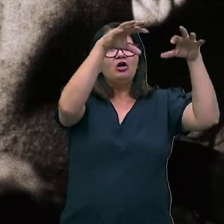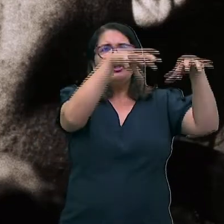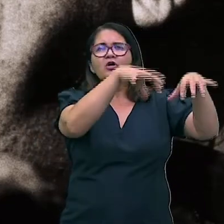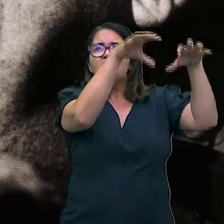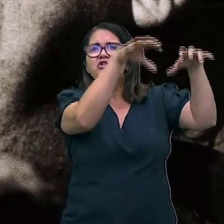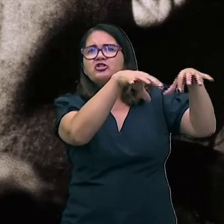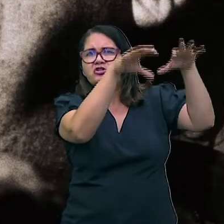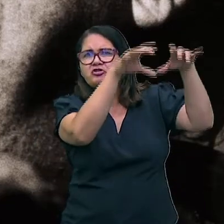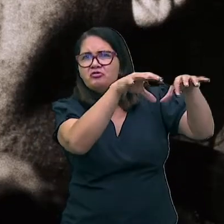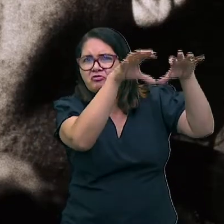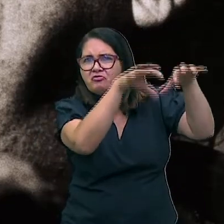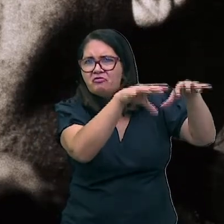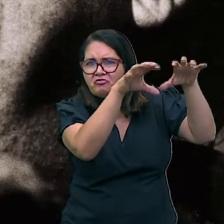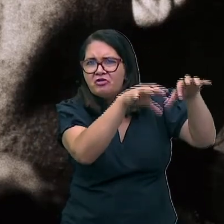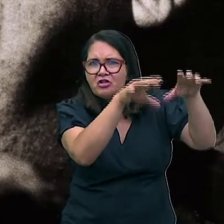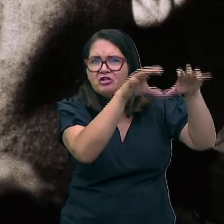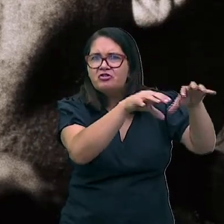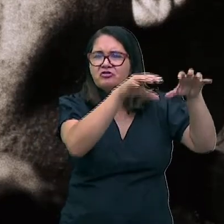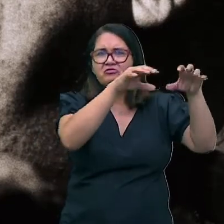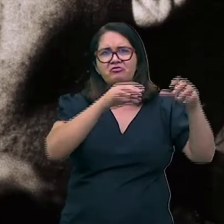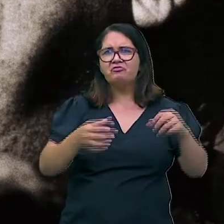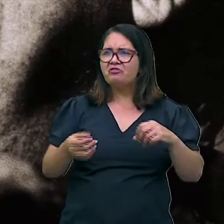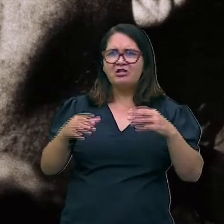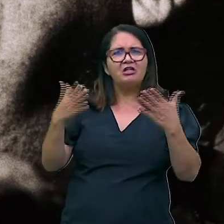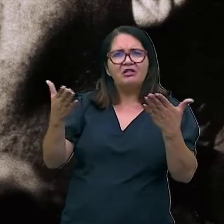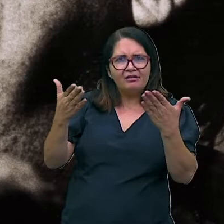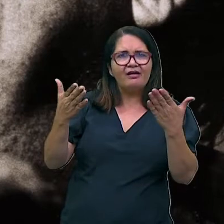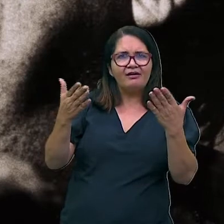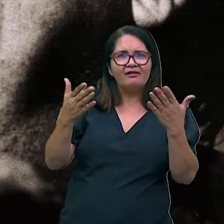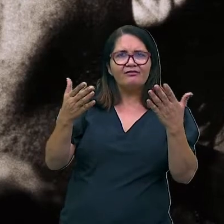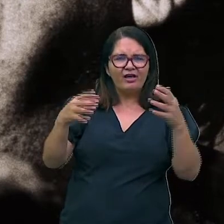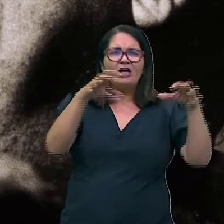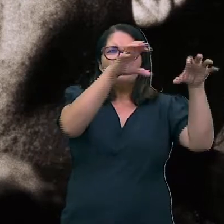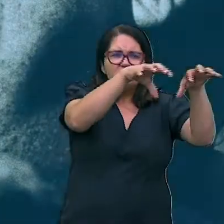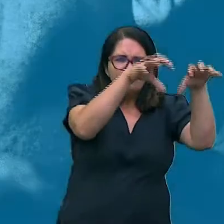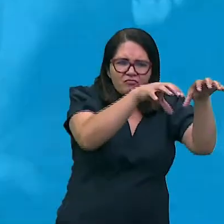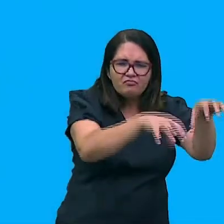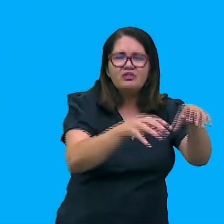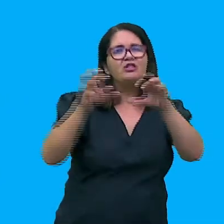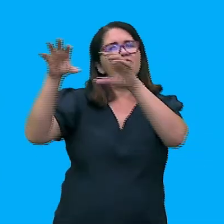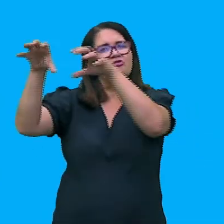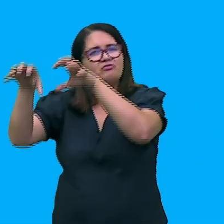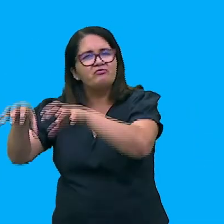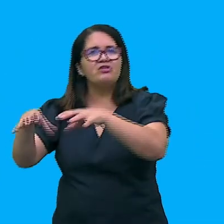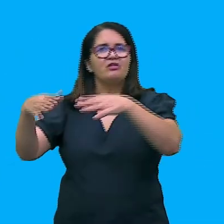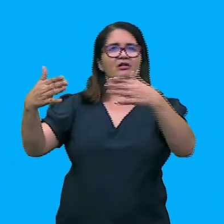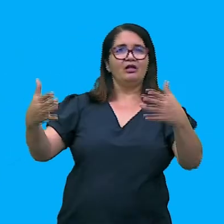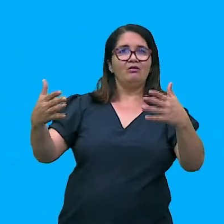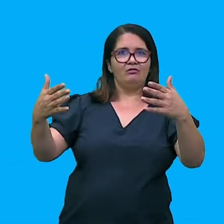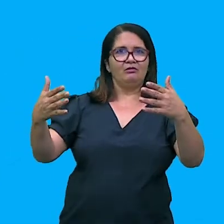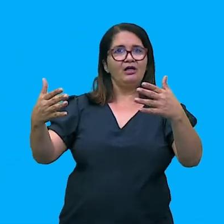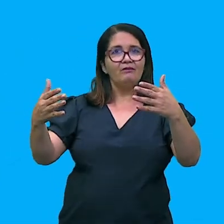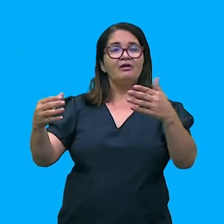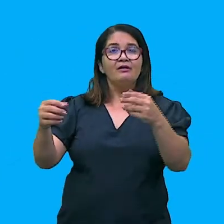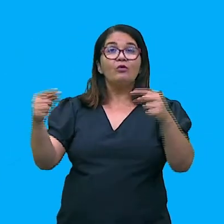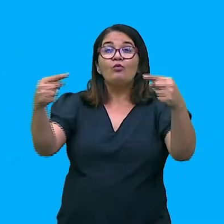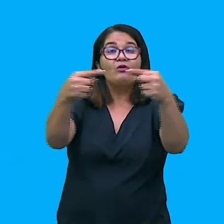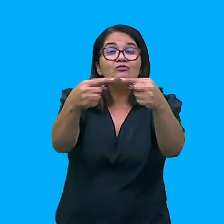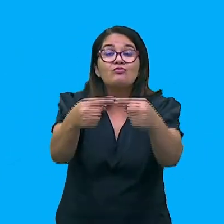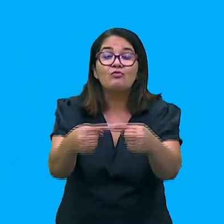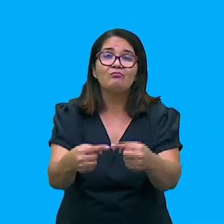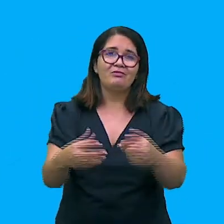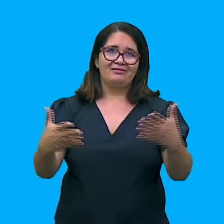que aqui ele repete chovia e chuva, que tem o mesmo sentido? Então, pessoal, como eu